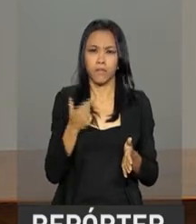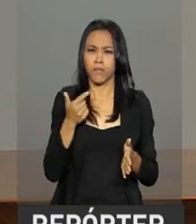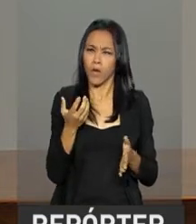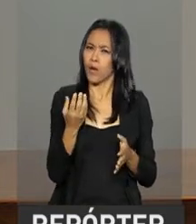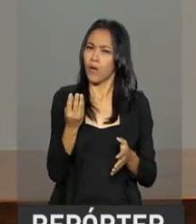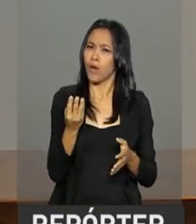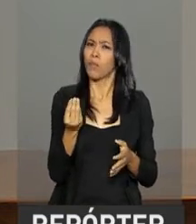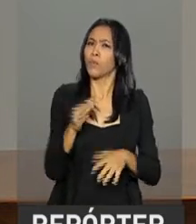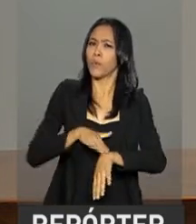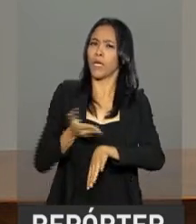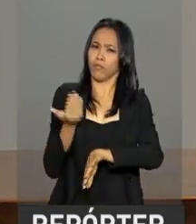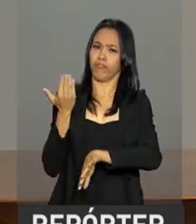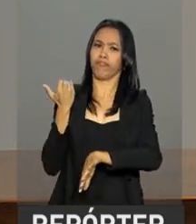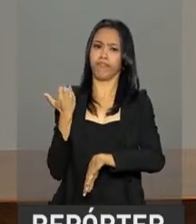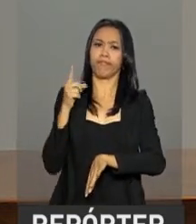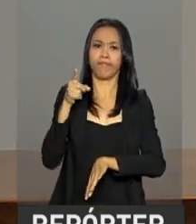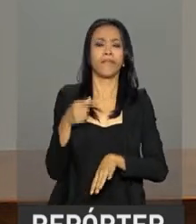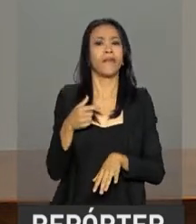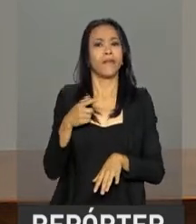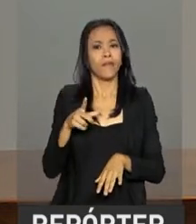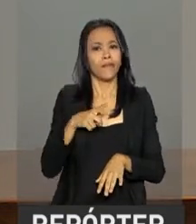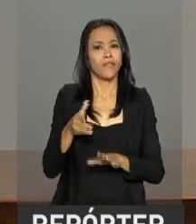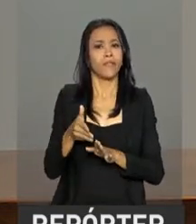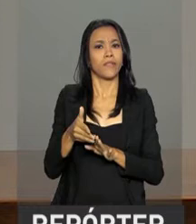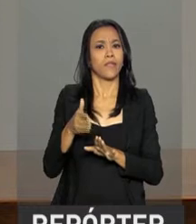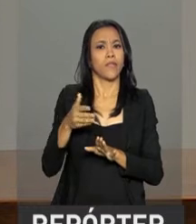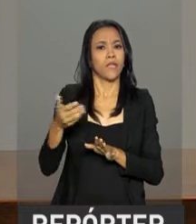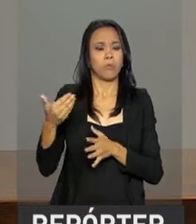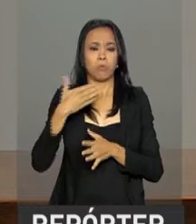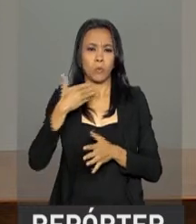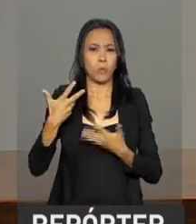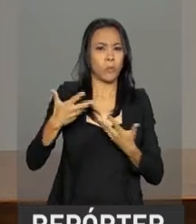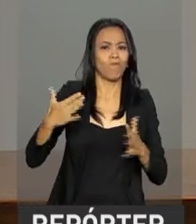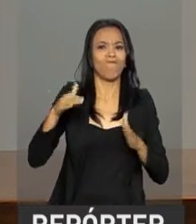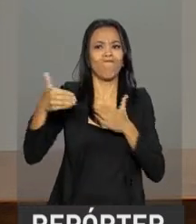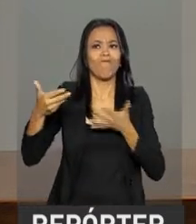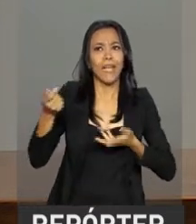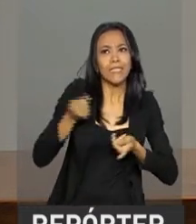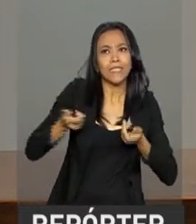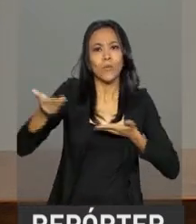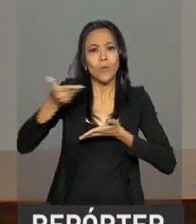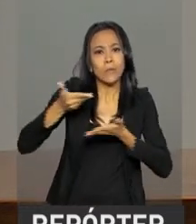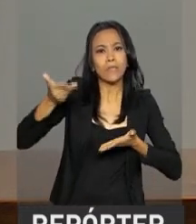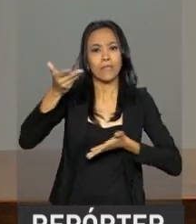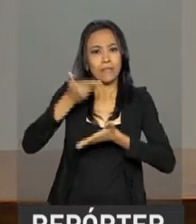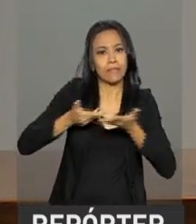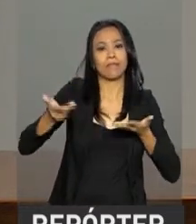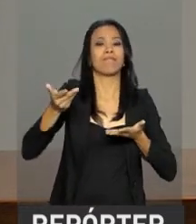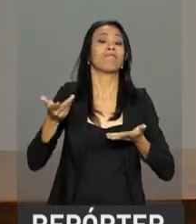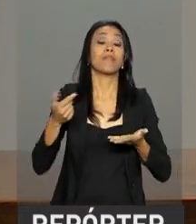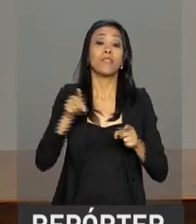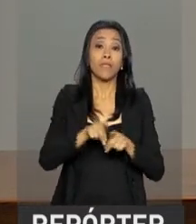estiveram sujeitos avanços recuos mais recursos do que avanços na presidência pro tempore a argentina